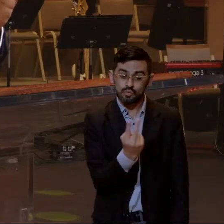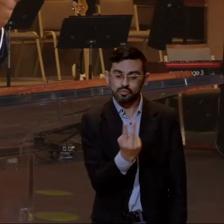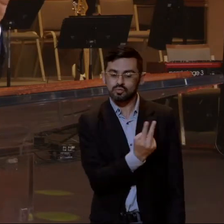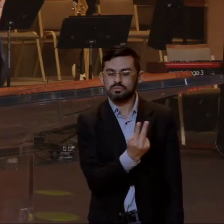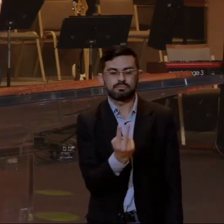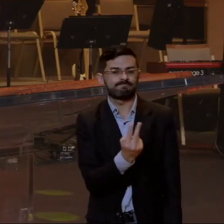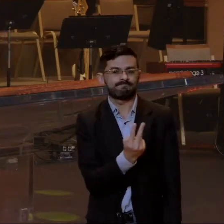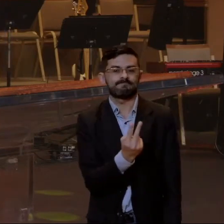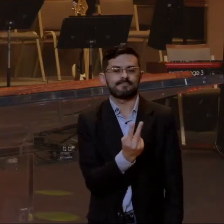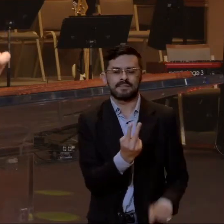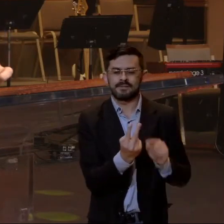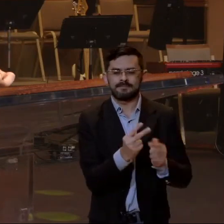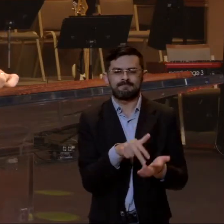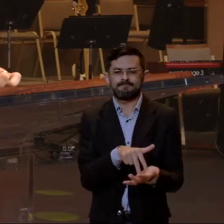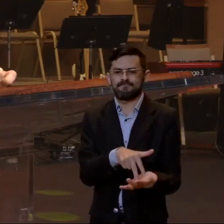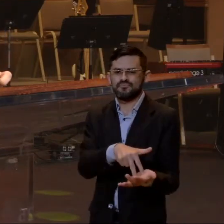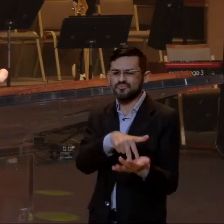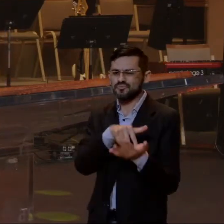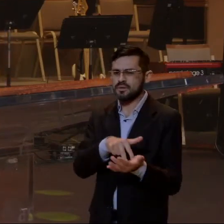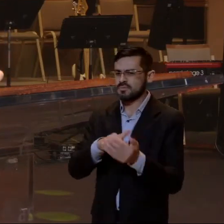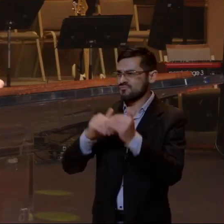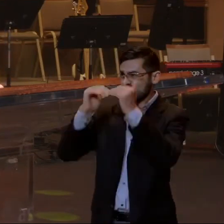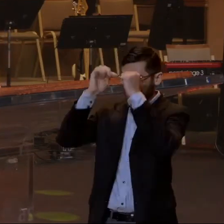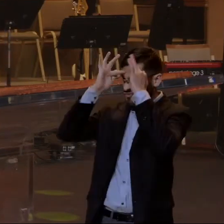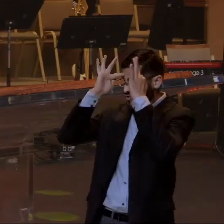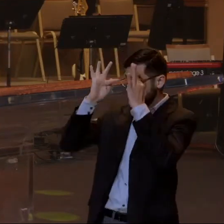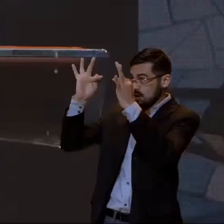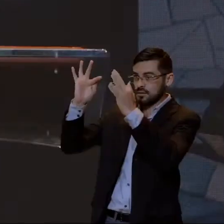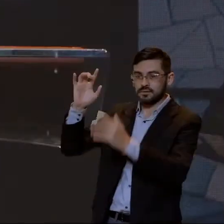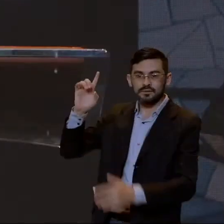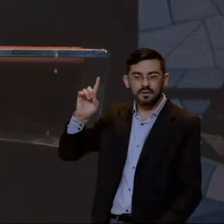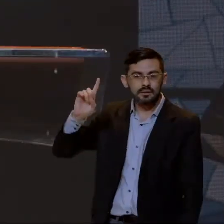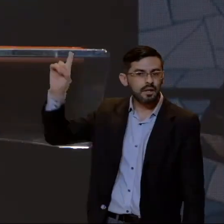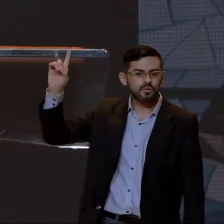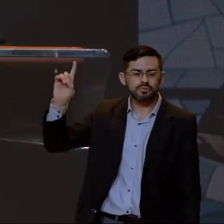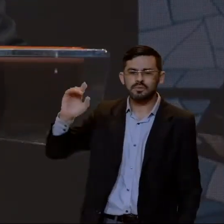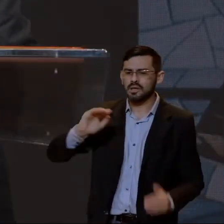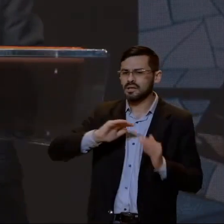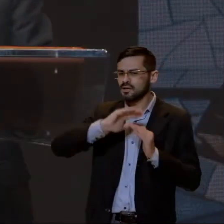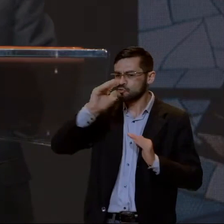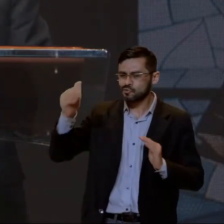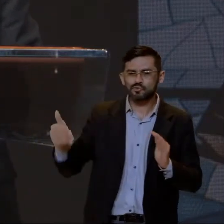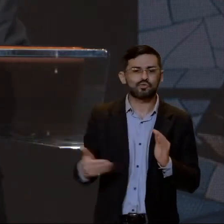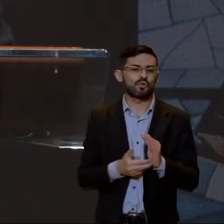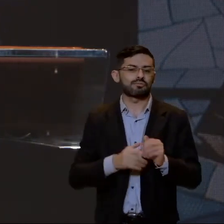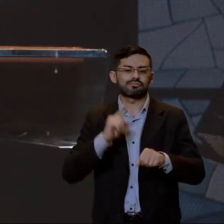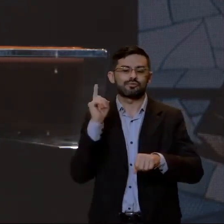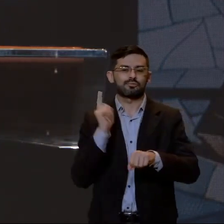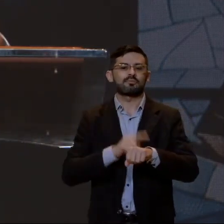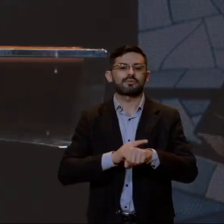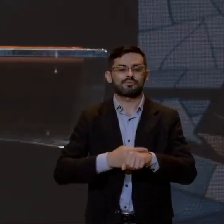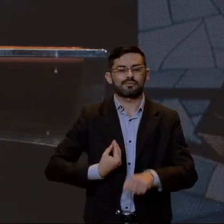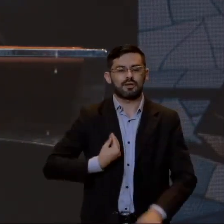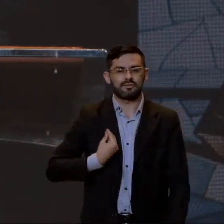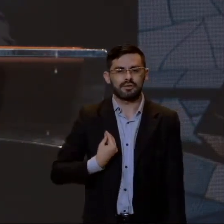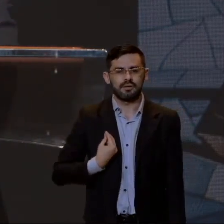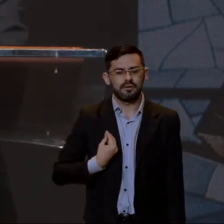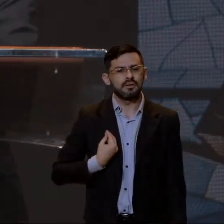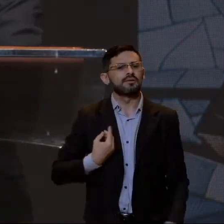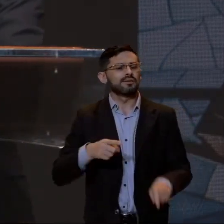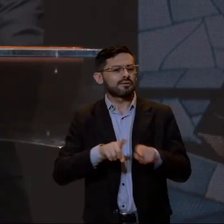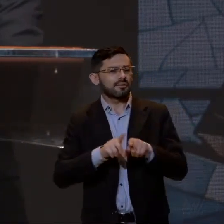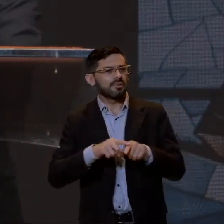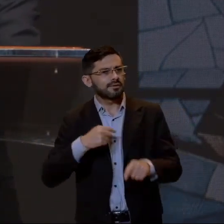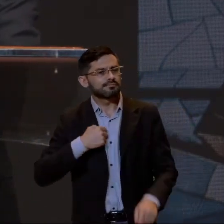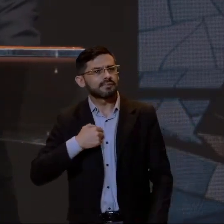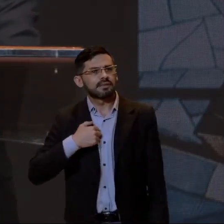casal permaneciam fiéis ao Senhor em toda e qualquer circunstância. Isso me faz lembrar de